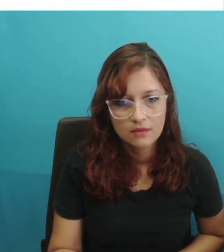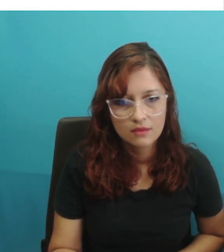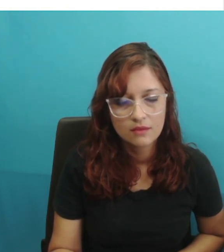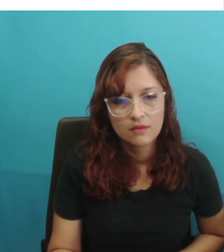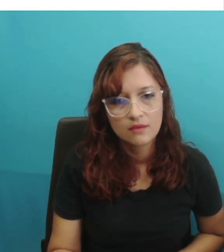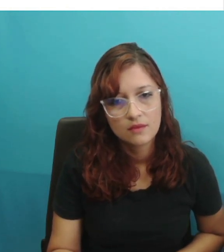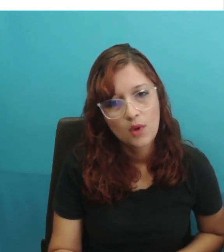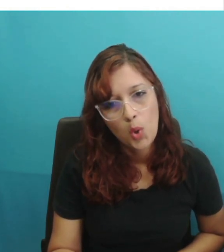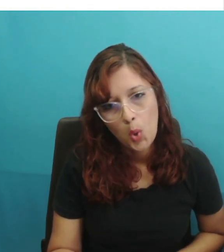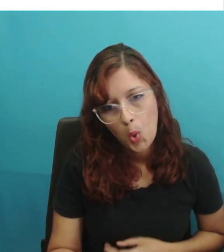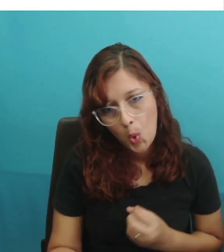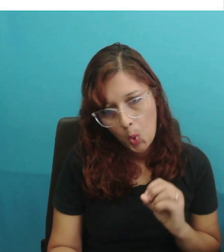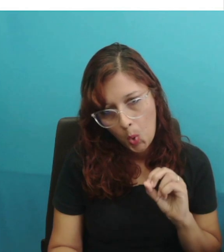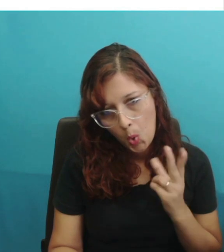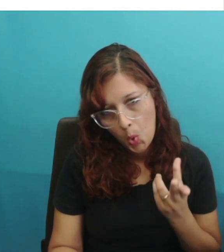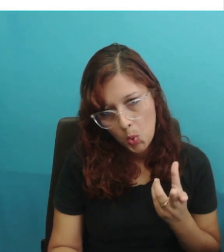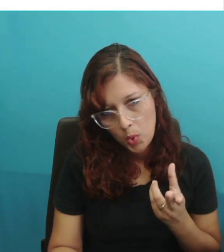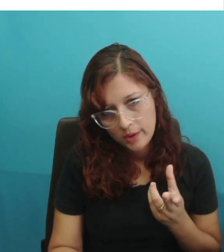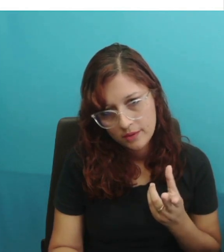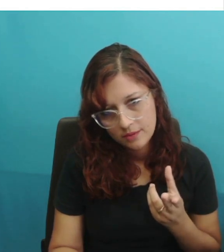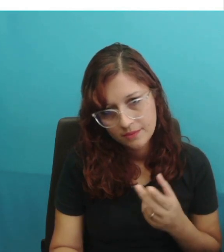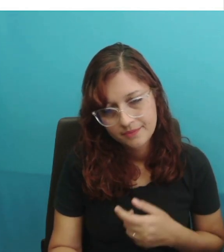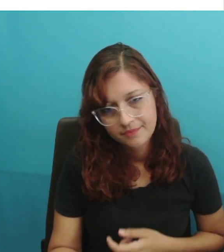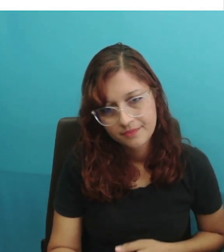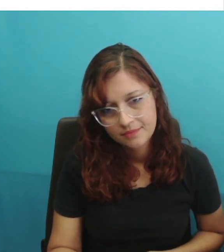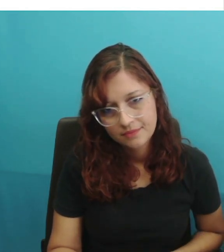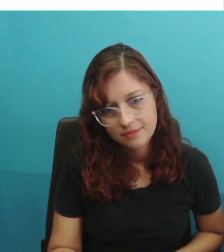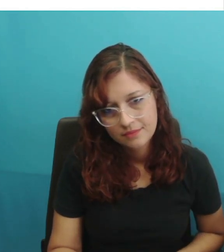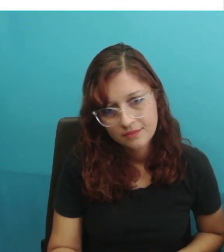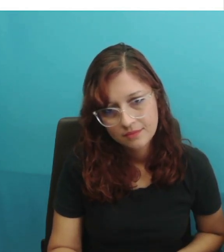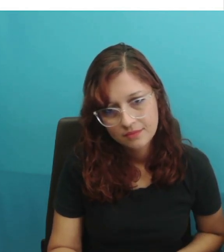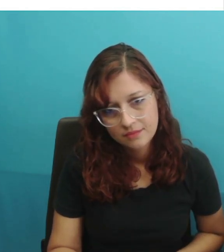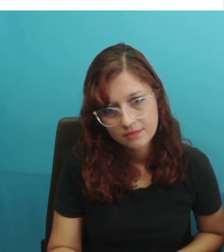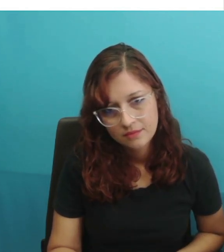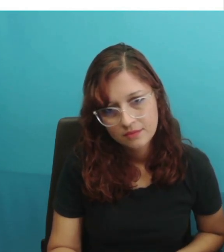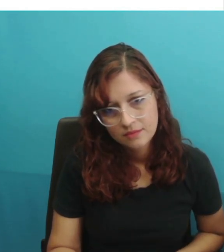você vai ver que está no passado. Ou